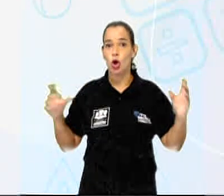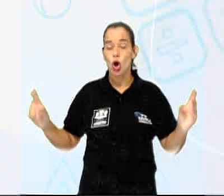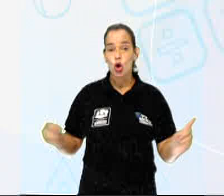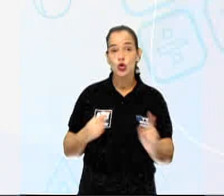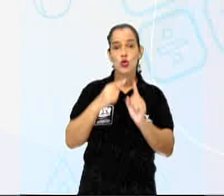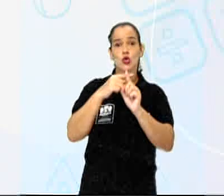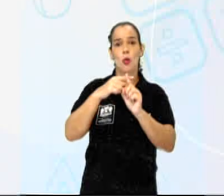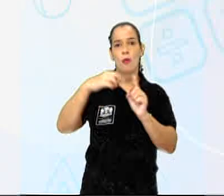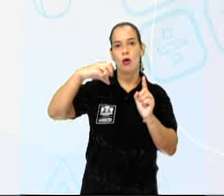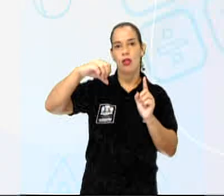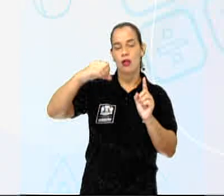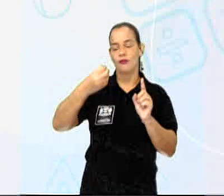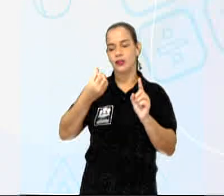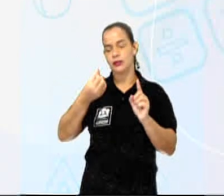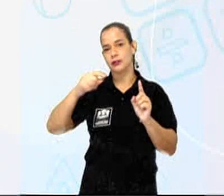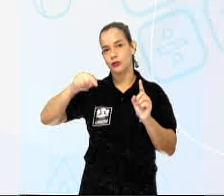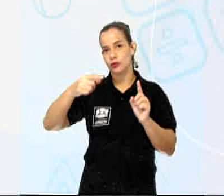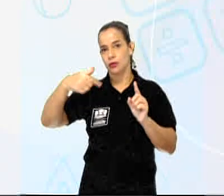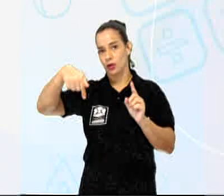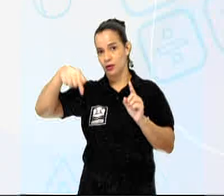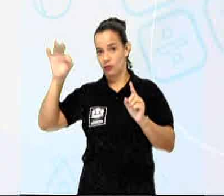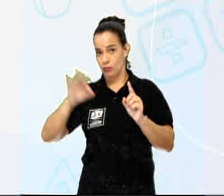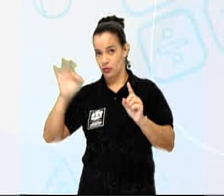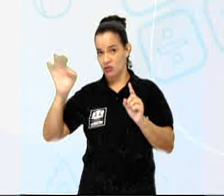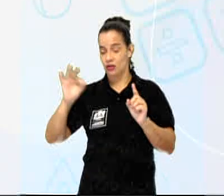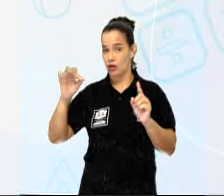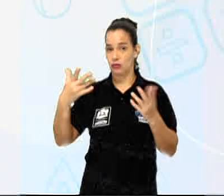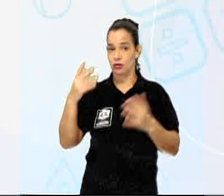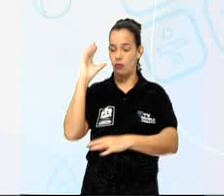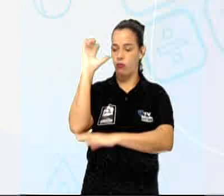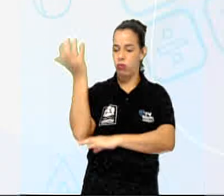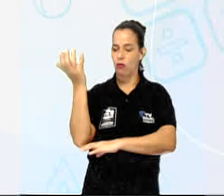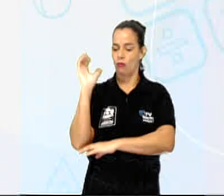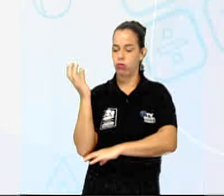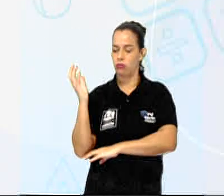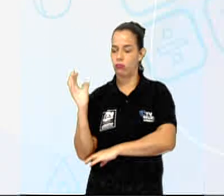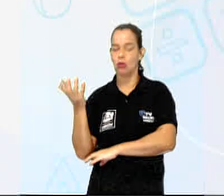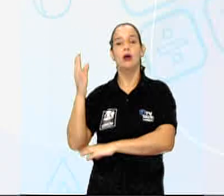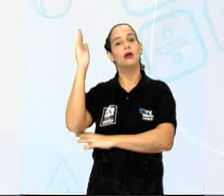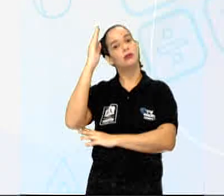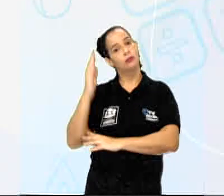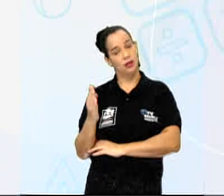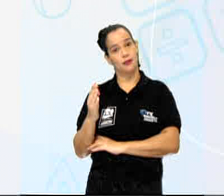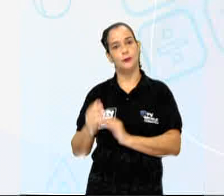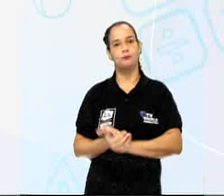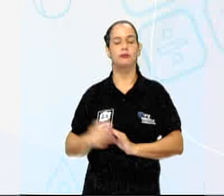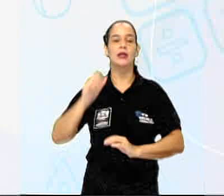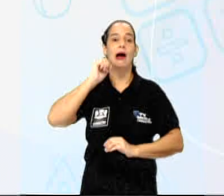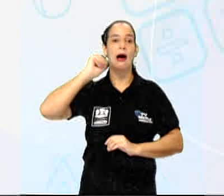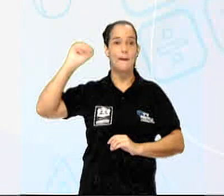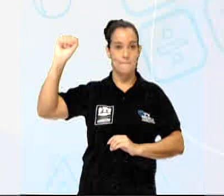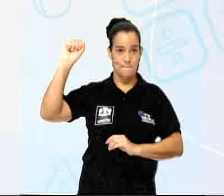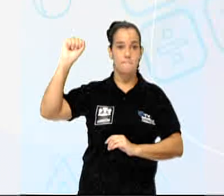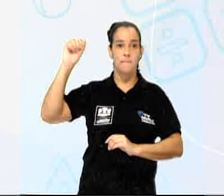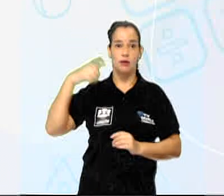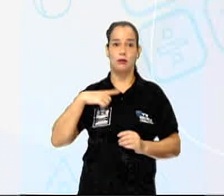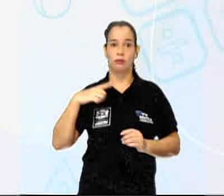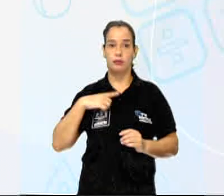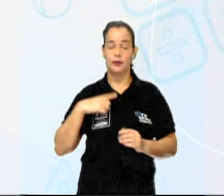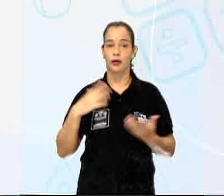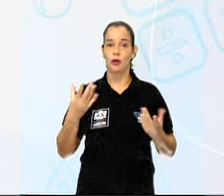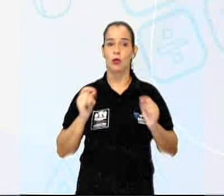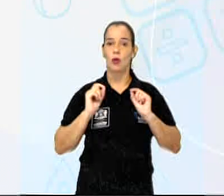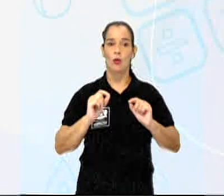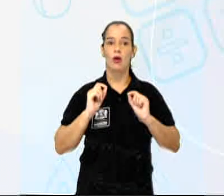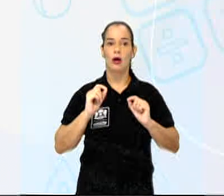96,7% do desmatamento do país. Abril registra recorde de desmatamento na Amazônia Legal, que